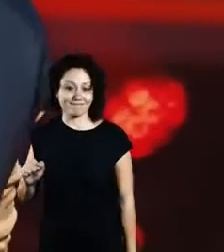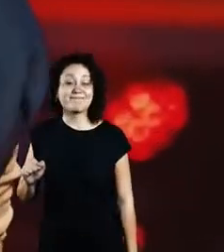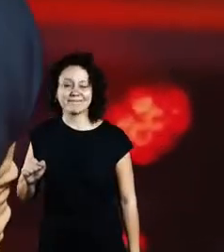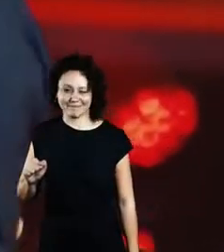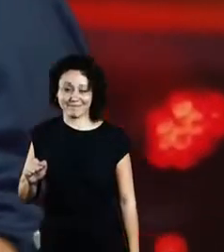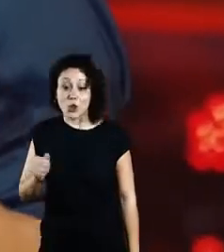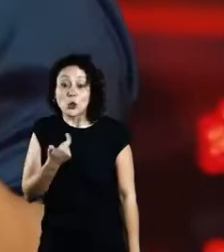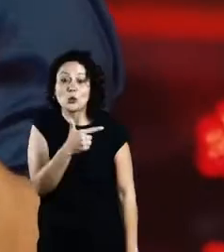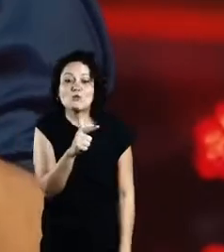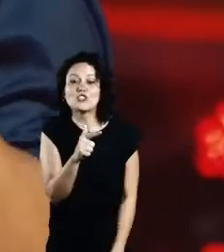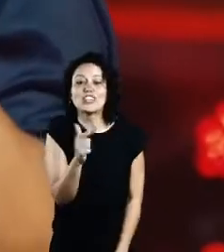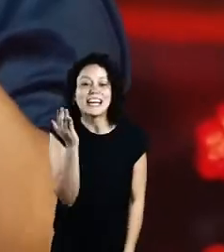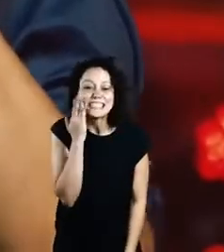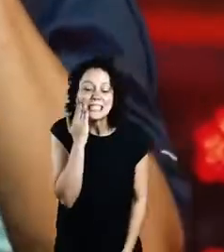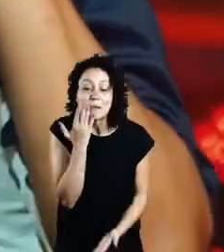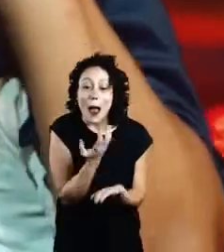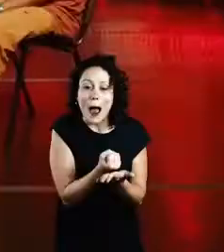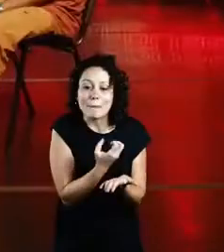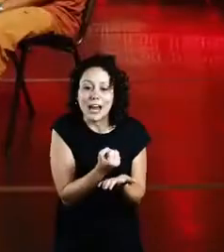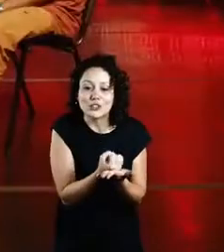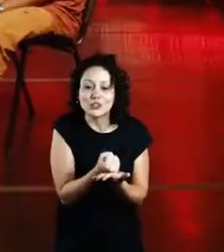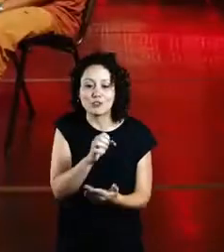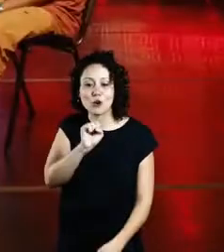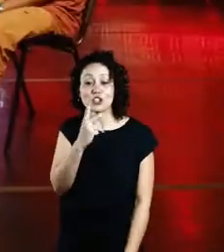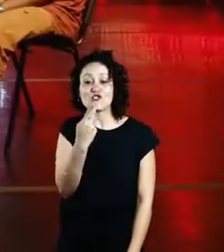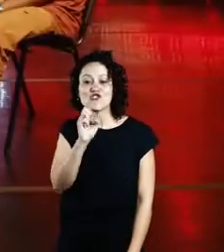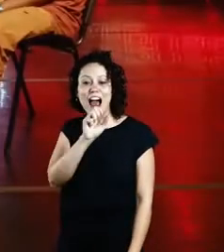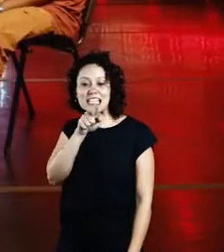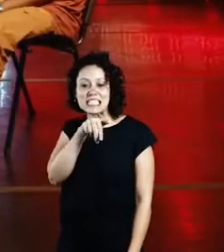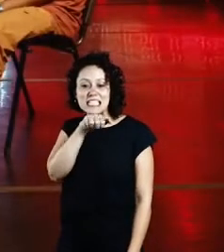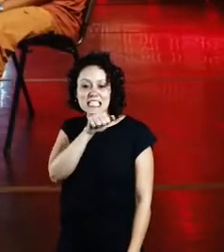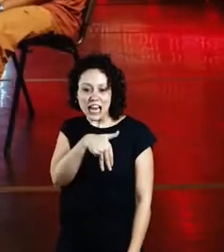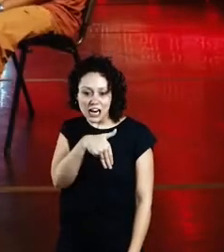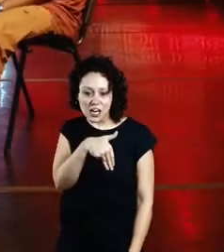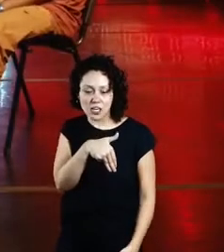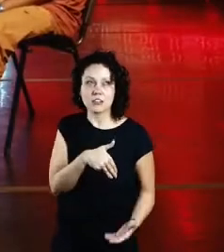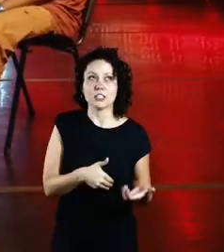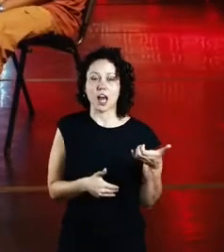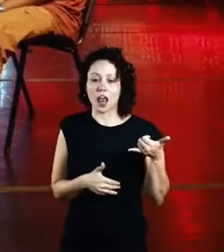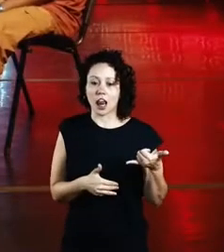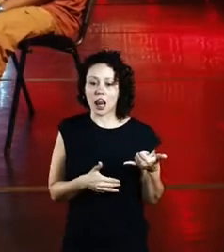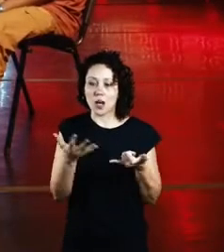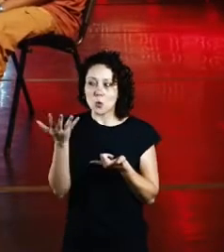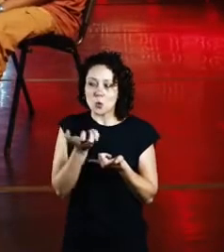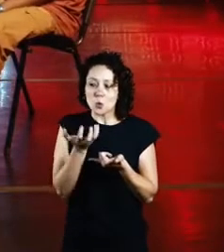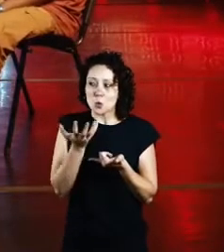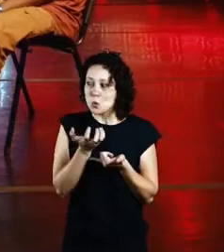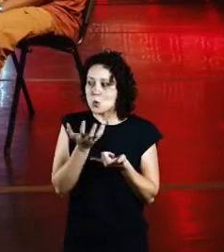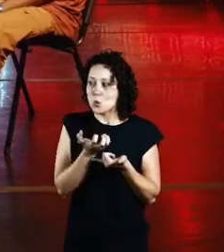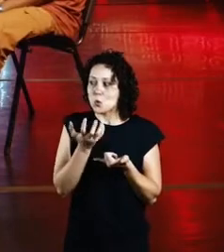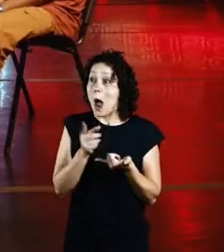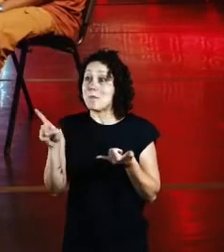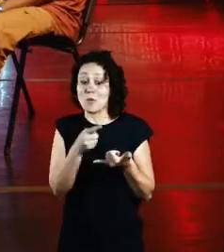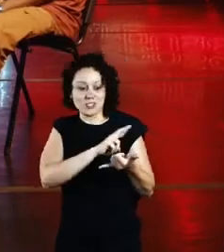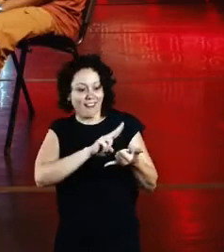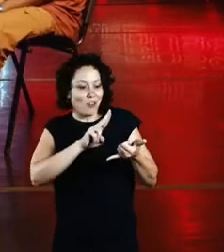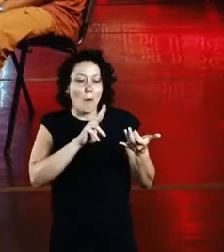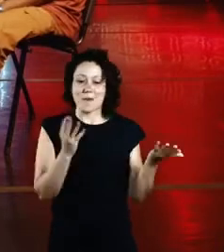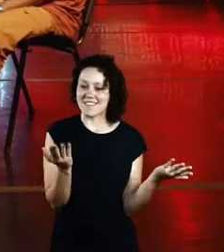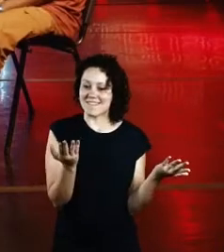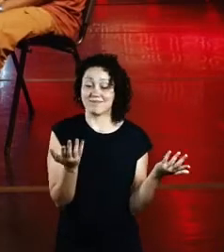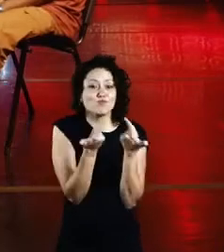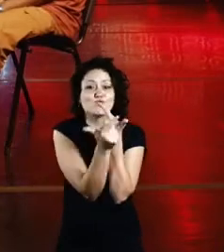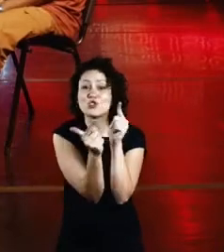mesmo não tinha Shazam para você descobrir que música que era. Mas, por exemplo, mas isso acontecia também entre os próprios DJs da equipe? Ou não?